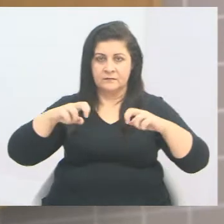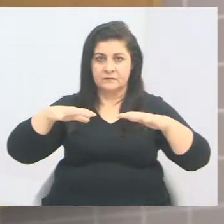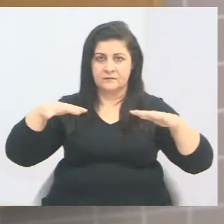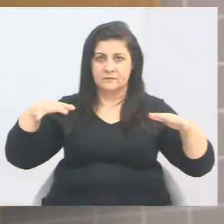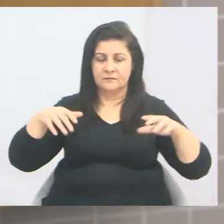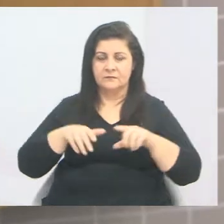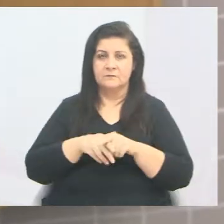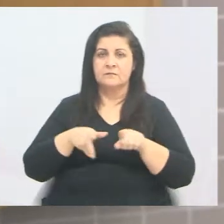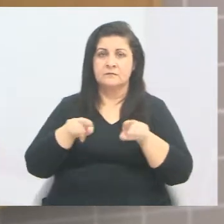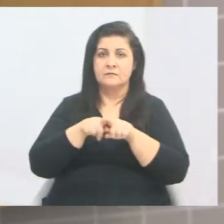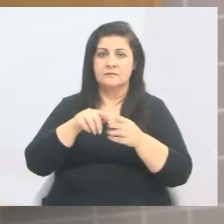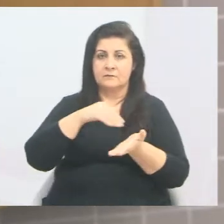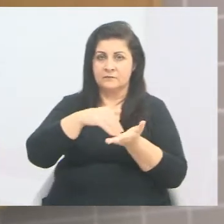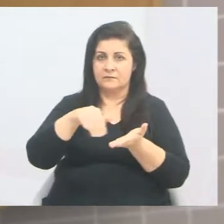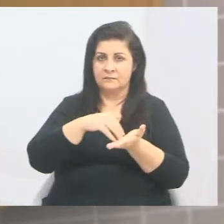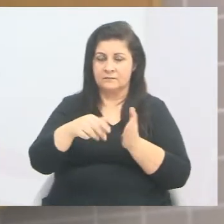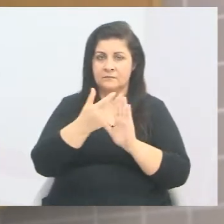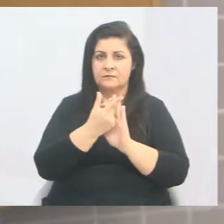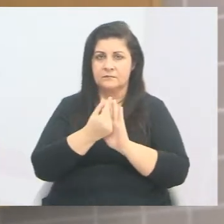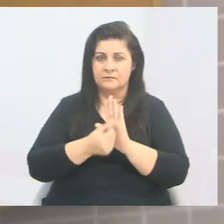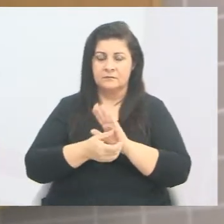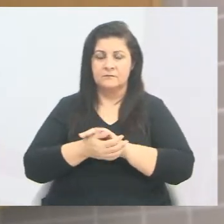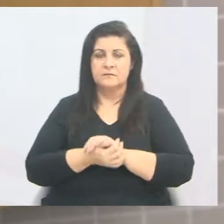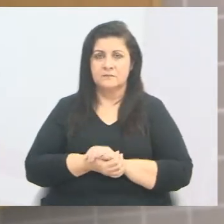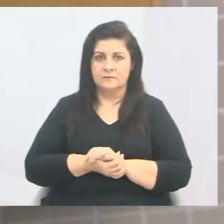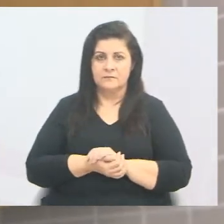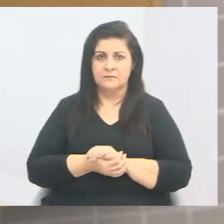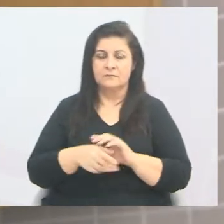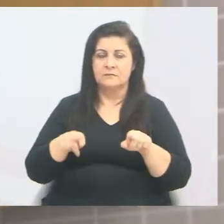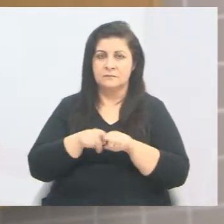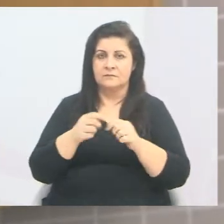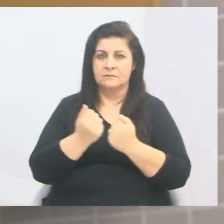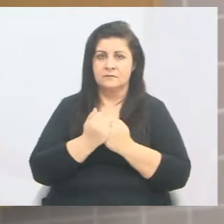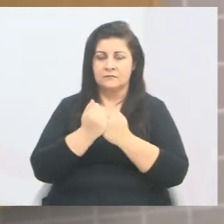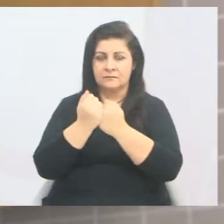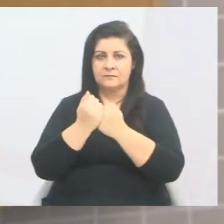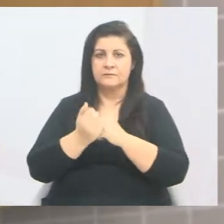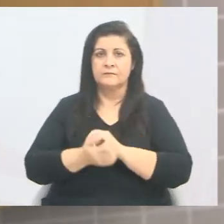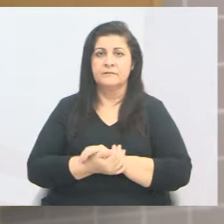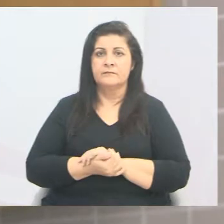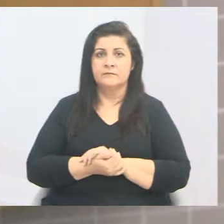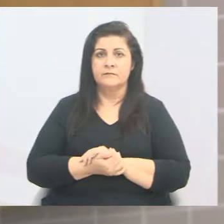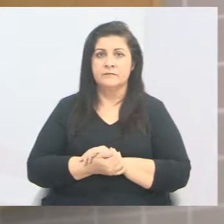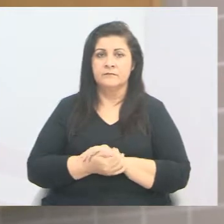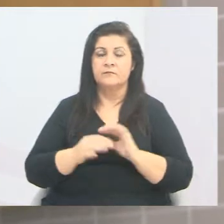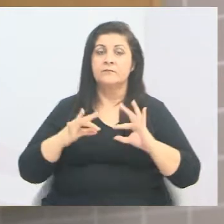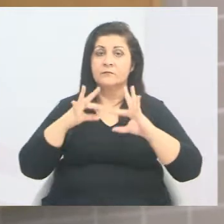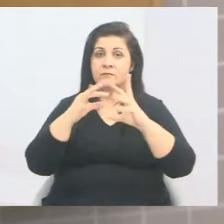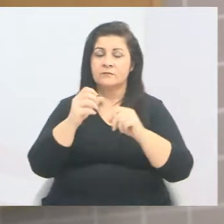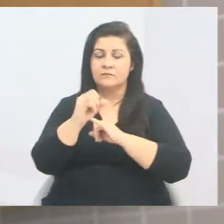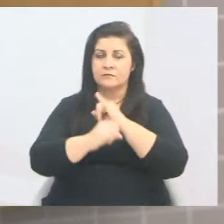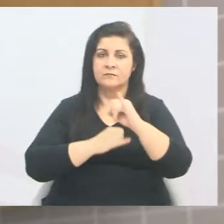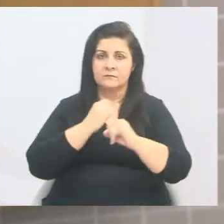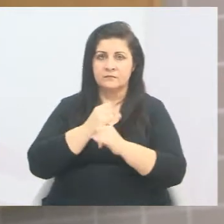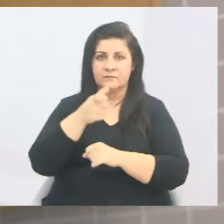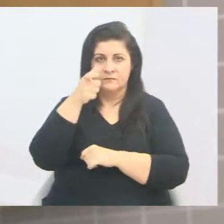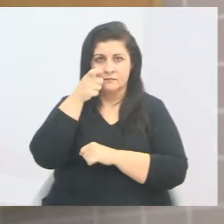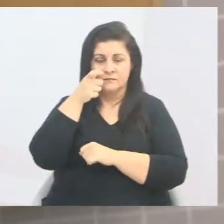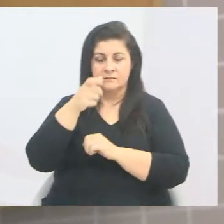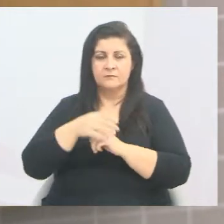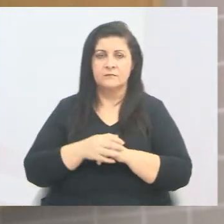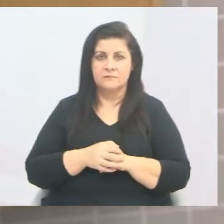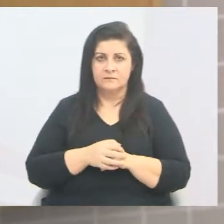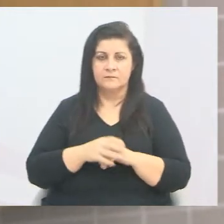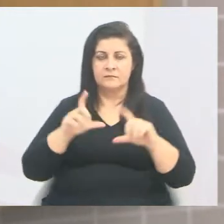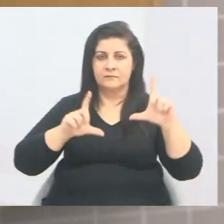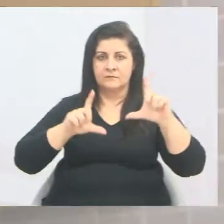nome da Cristiane, Edivan e Adriana Preto, que estão apoiando aqui, e a todos os internautas que estão nos assistindo, e também na